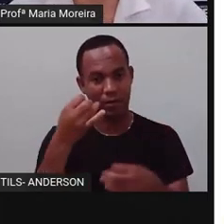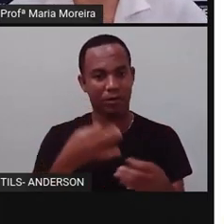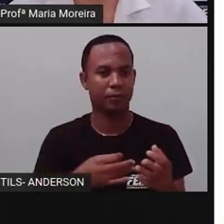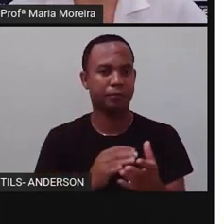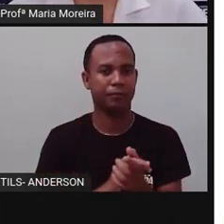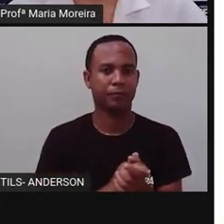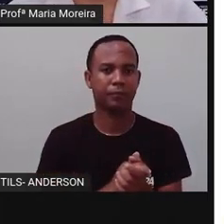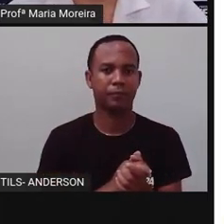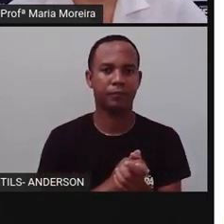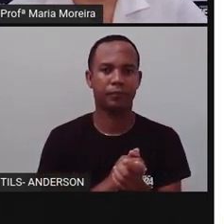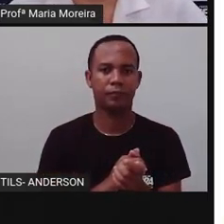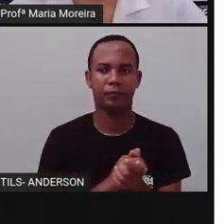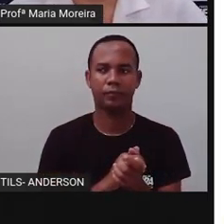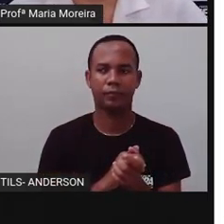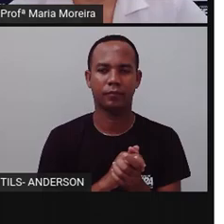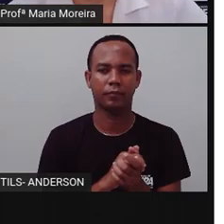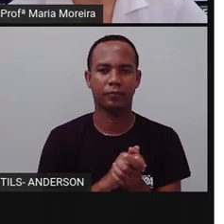Vamos lá?